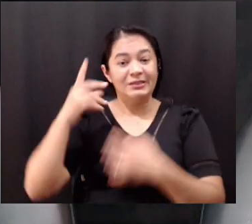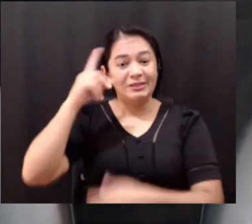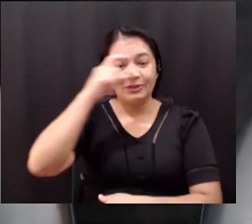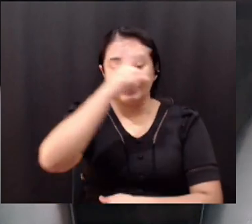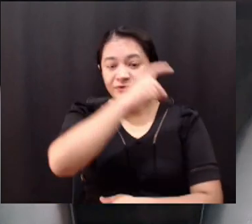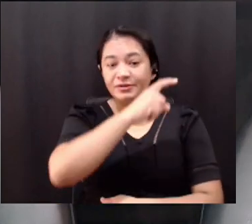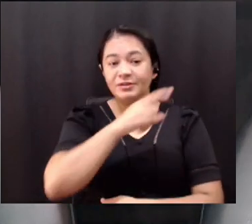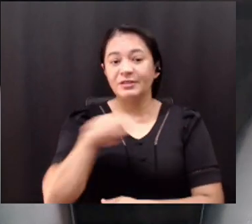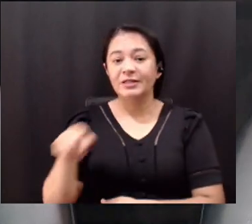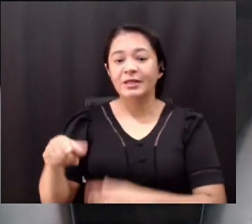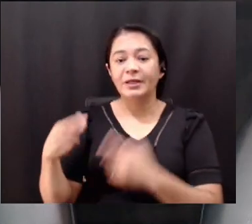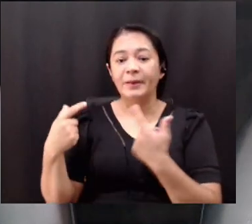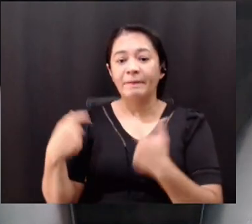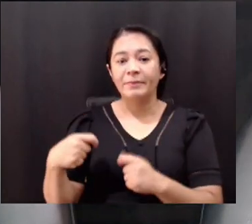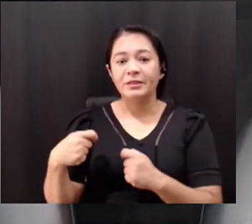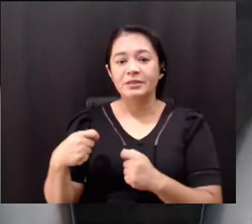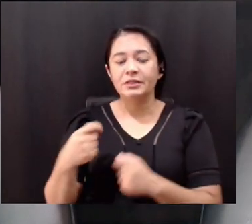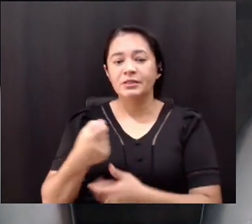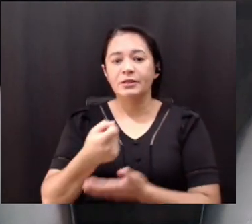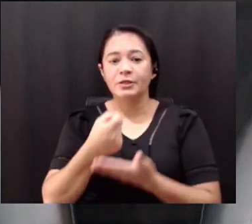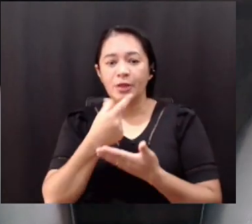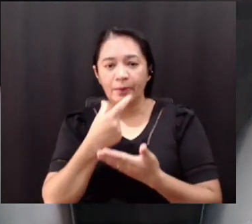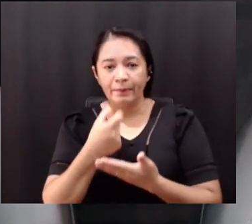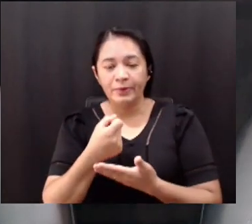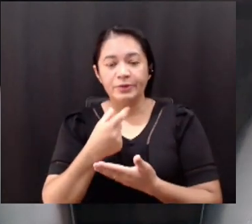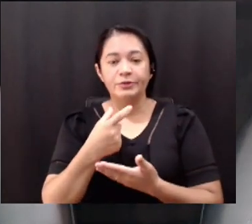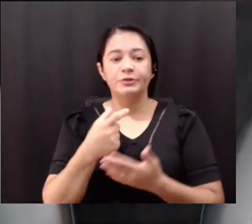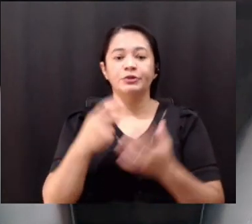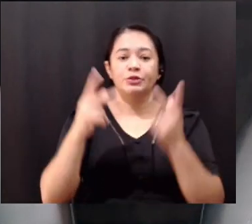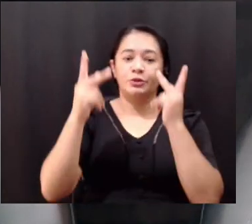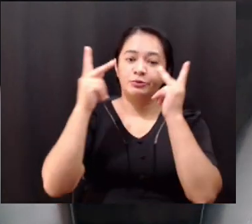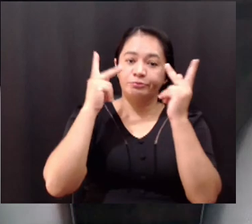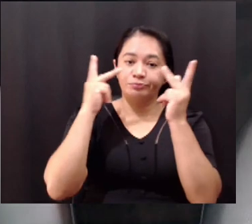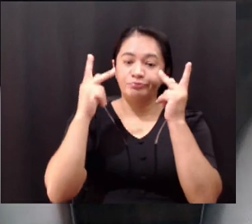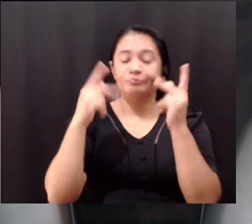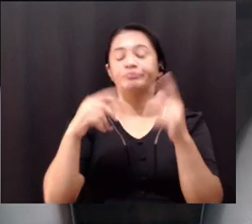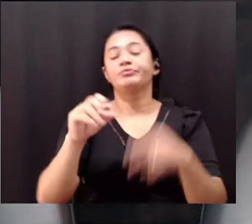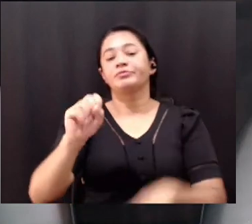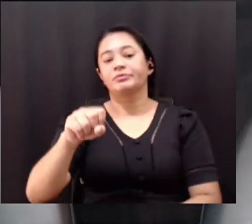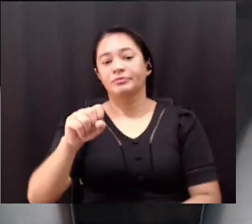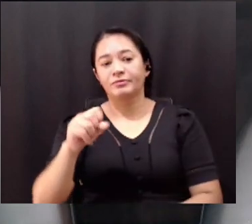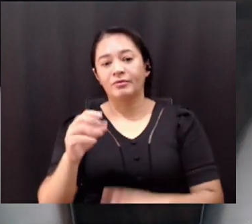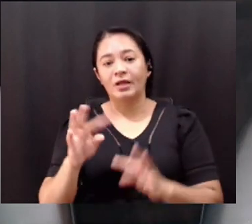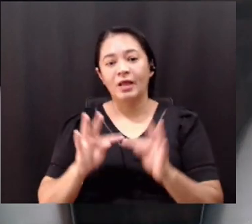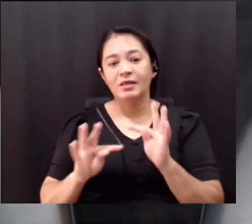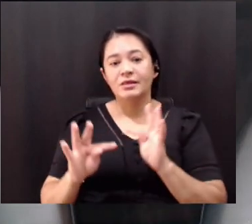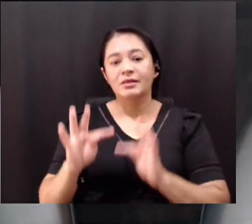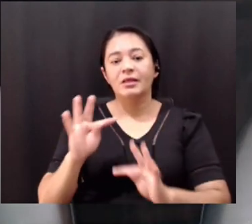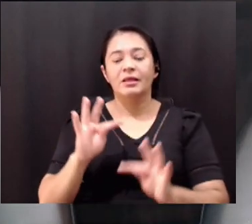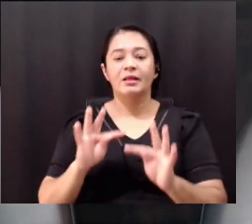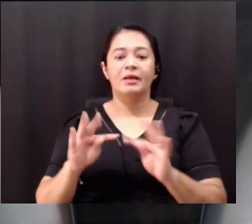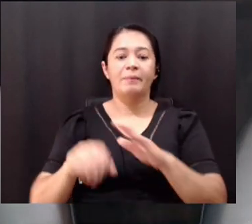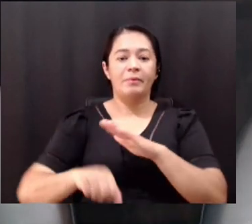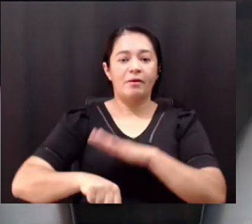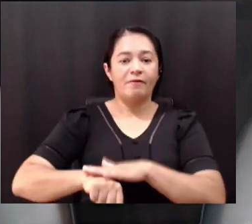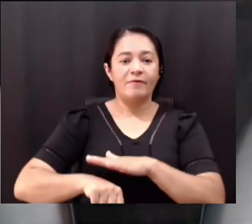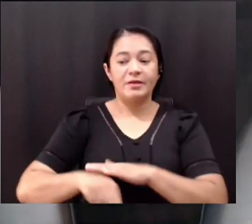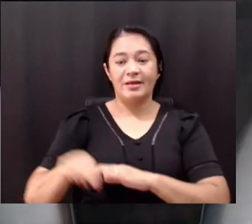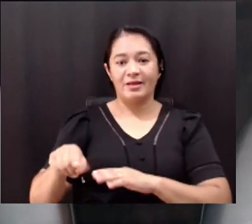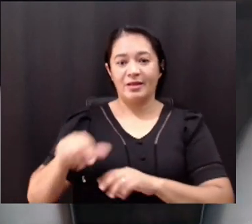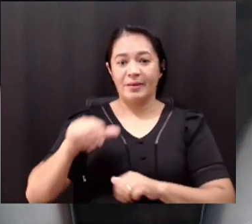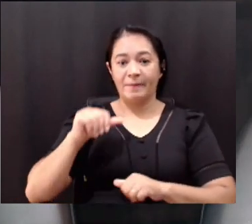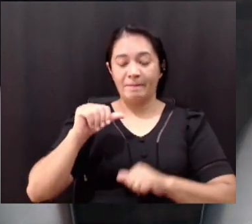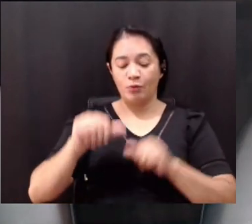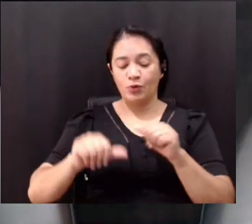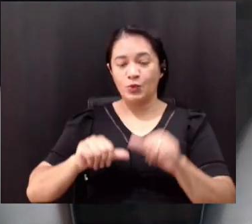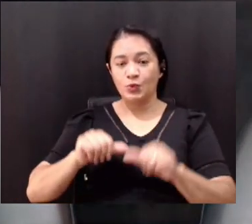ser medicamentoso, psicoterapêutico, né? Fazer a terapia. A pessoa precisa mudar o estilo de vida,